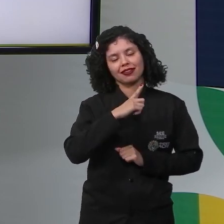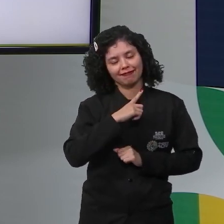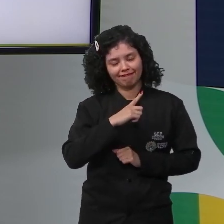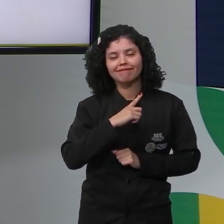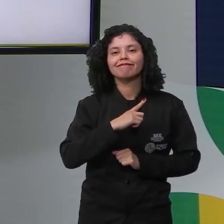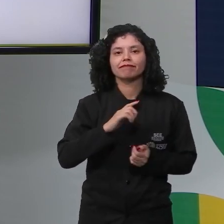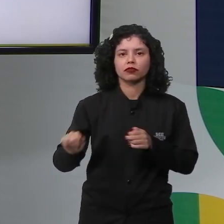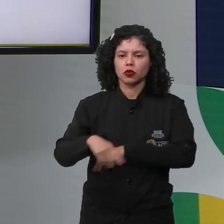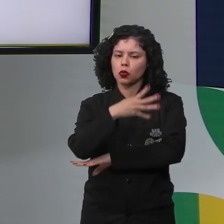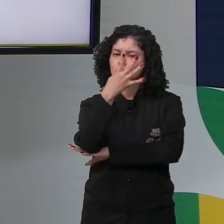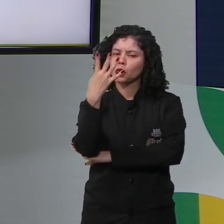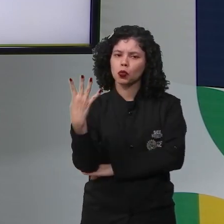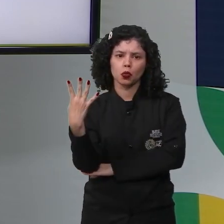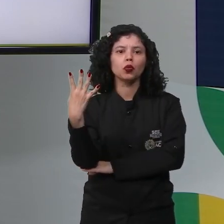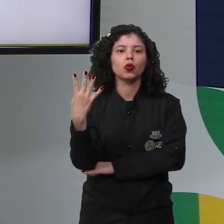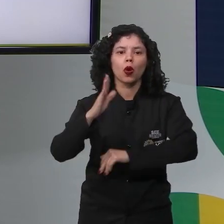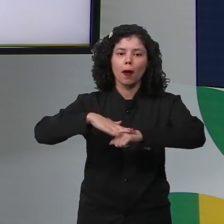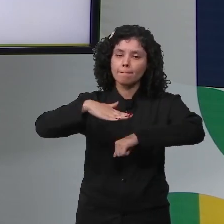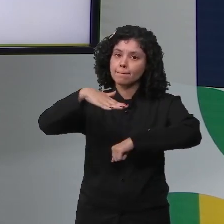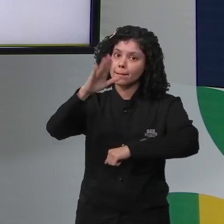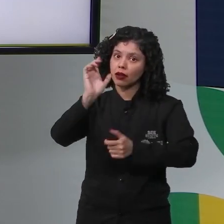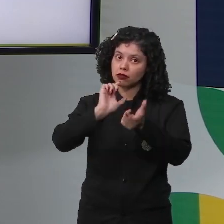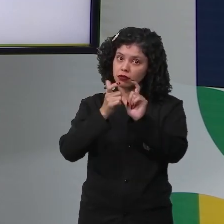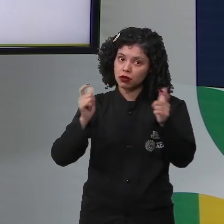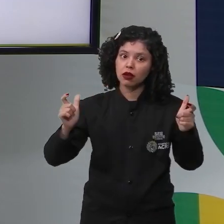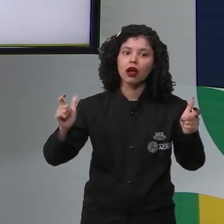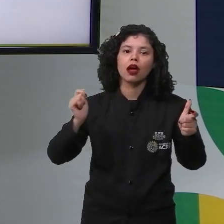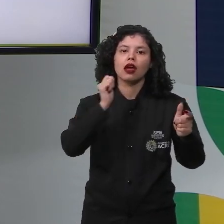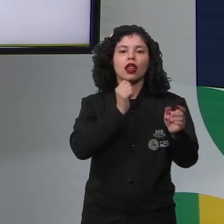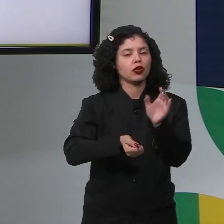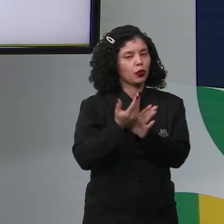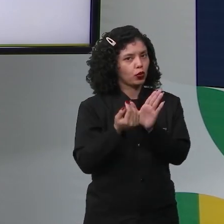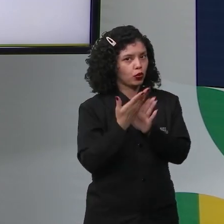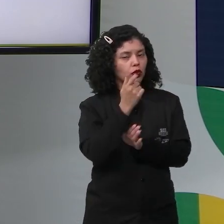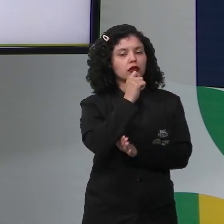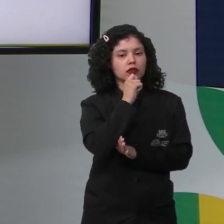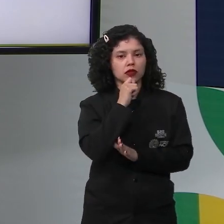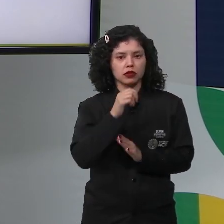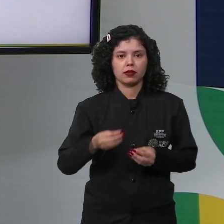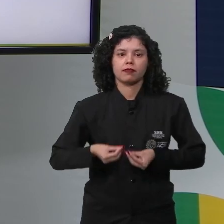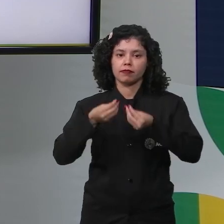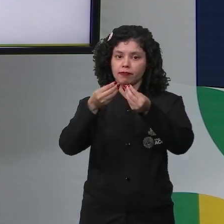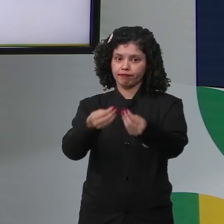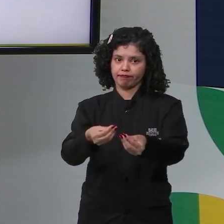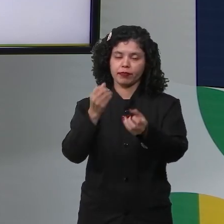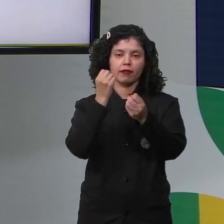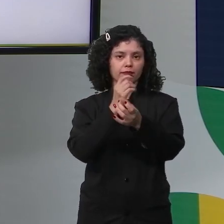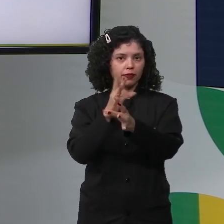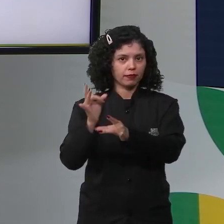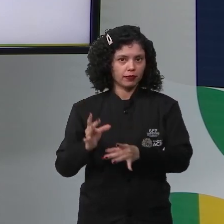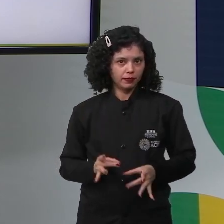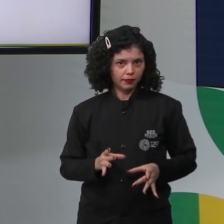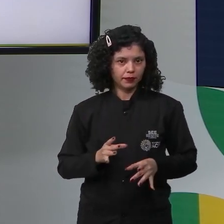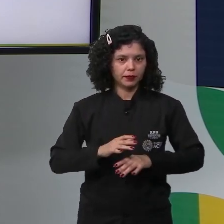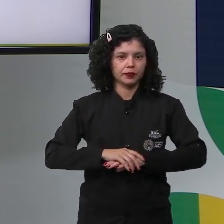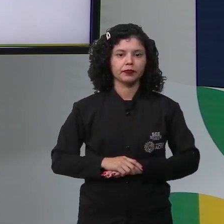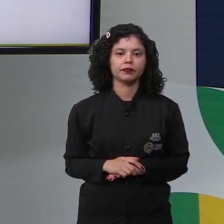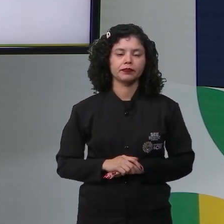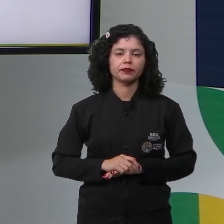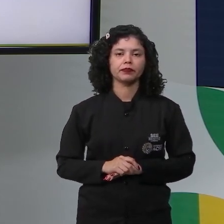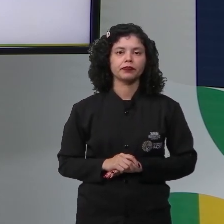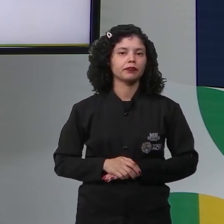um quantitativo maior de mercadorias disponíveis para